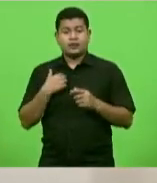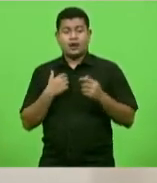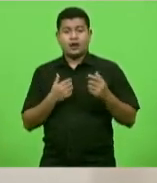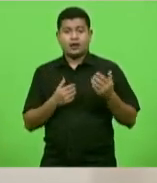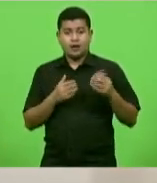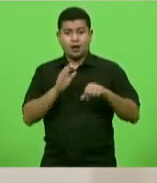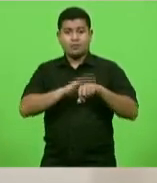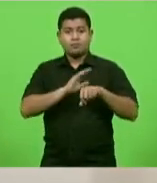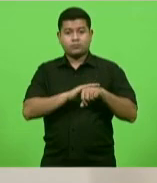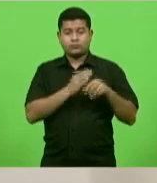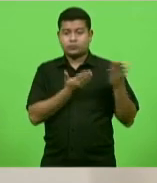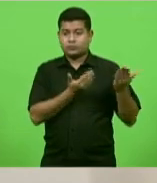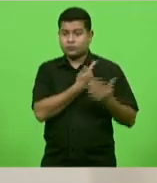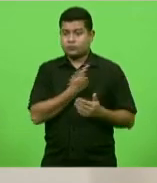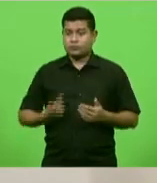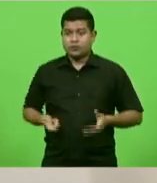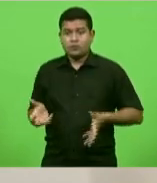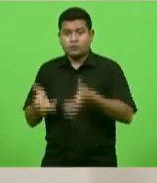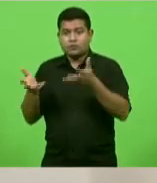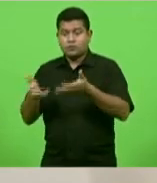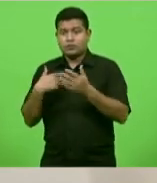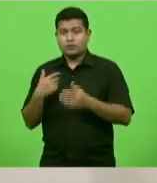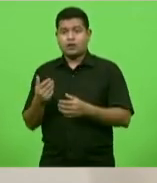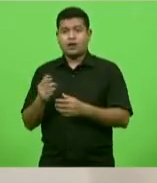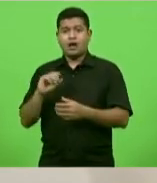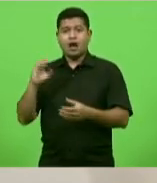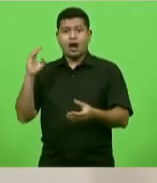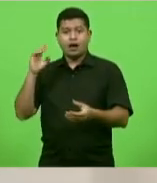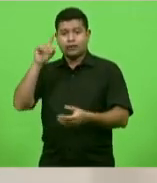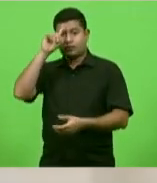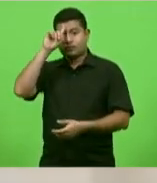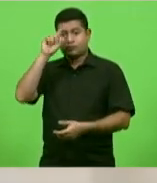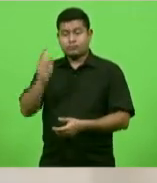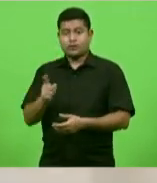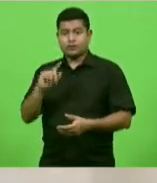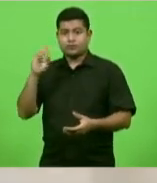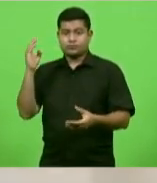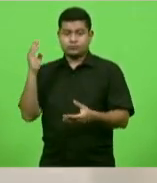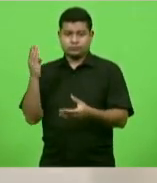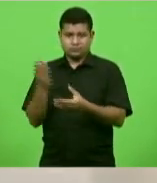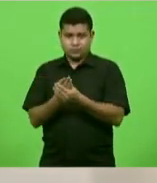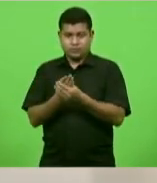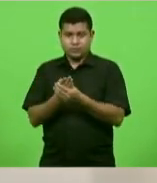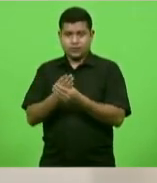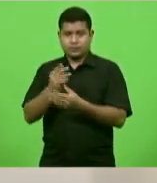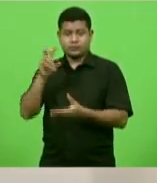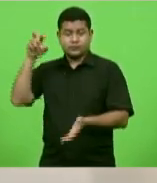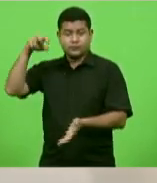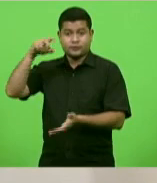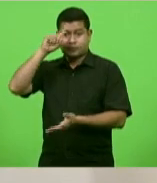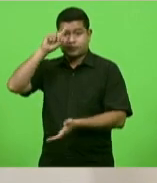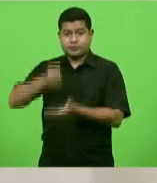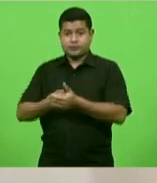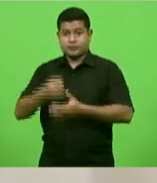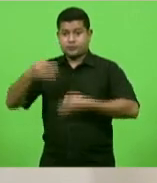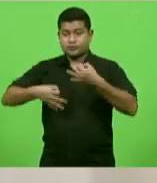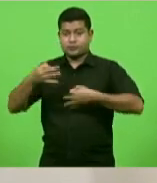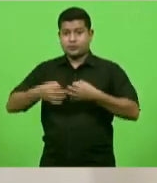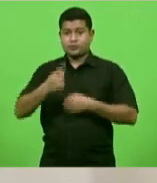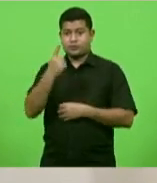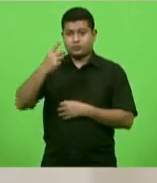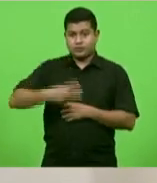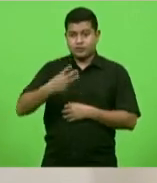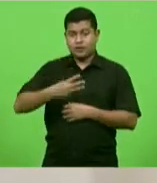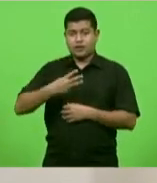governador do Estado, quem promoveu a ação judicial que bloqueou cerca de um terço do valor da contratação